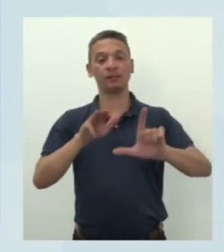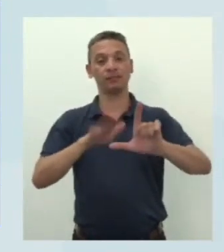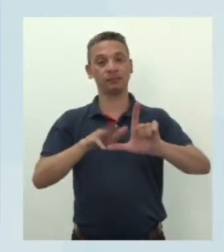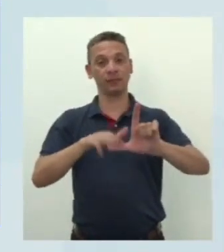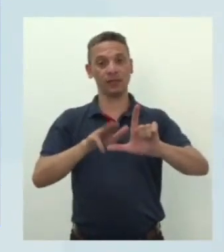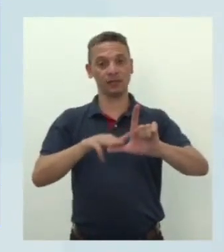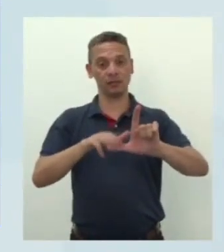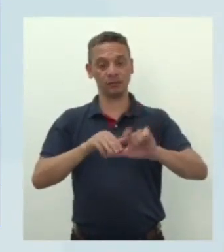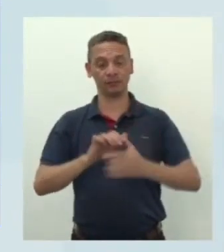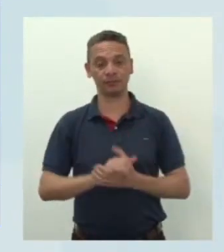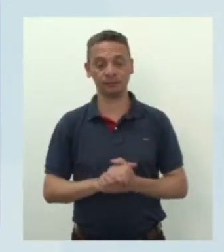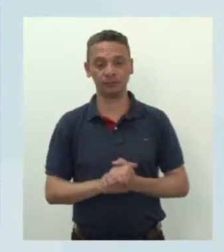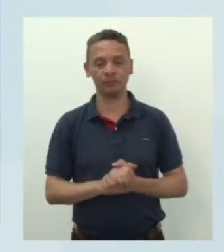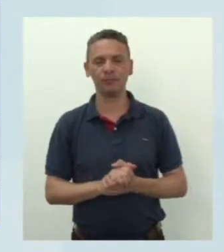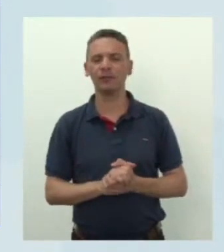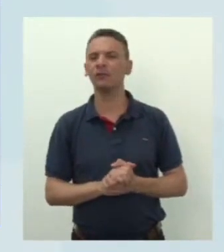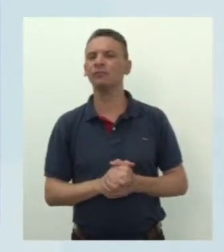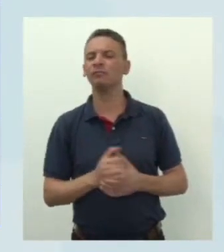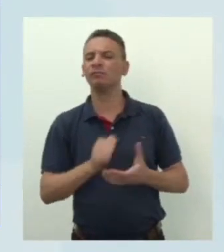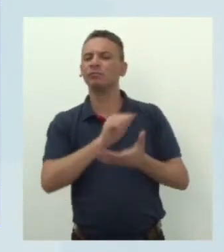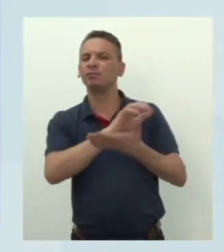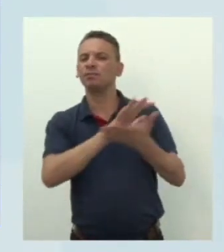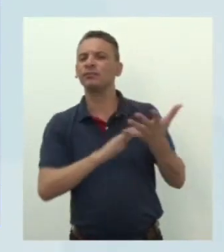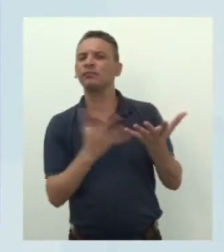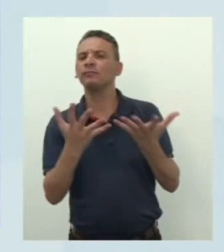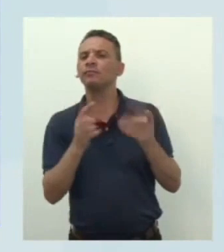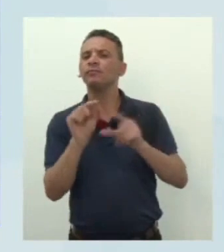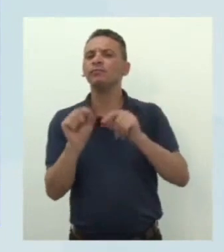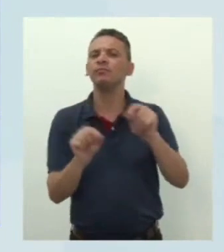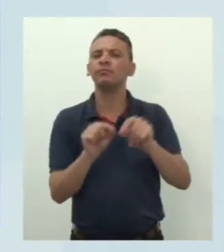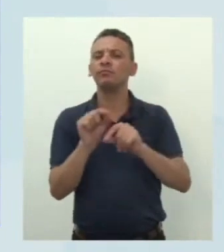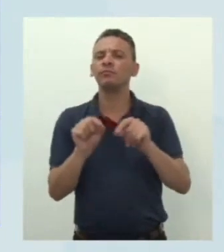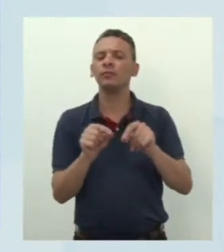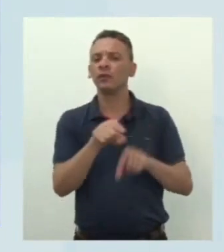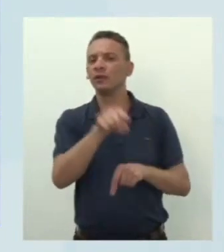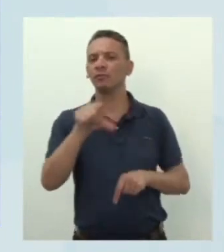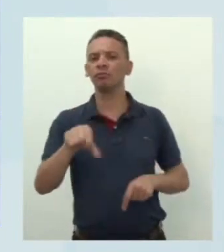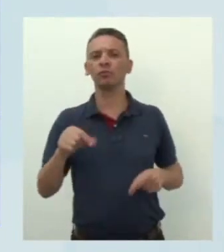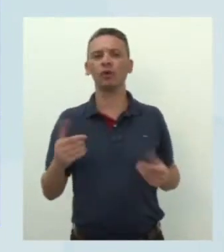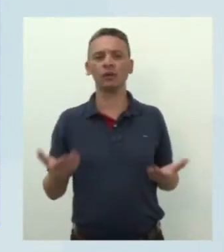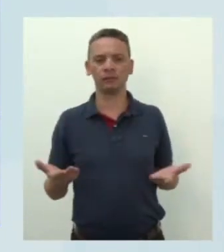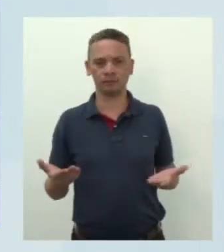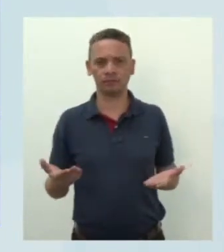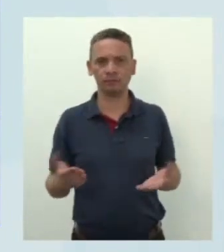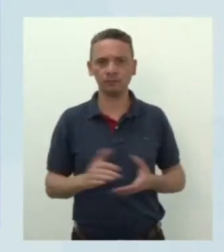Classroom. A proposta da atividade que nós escolhemos.